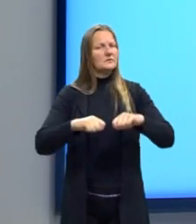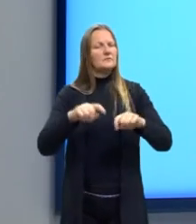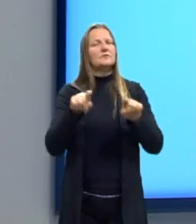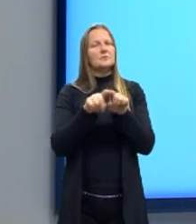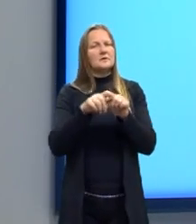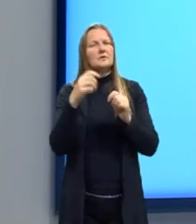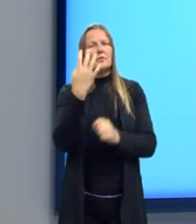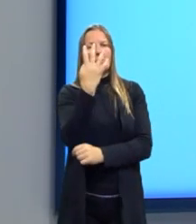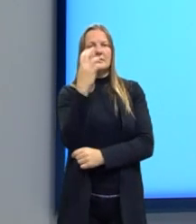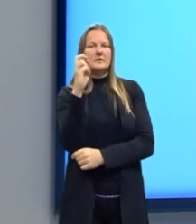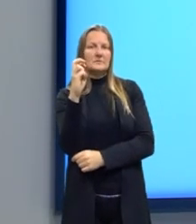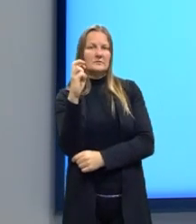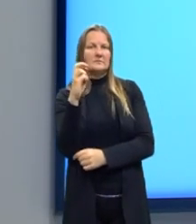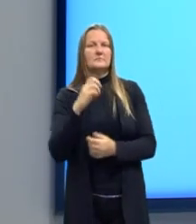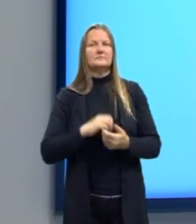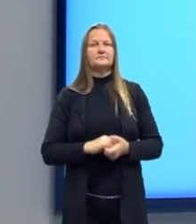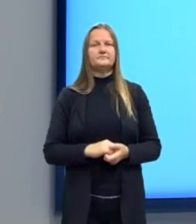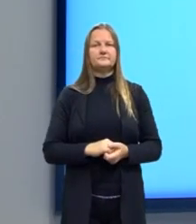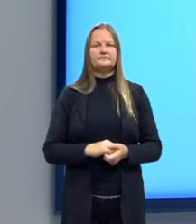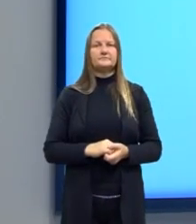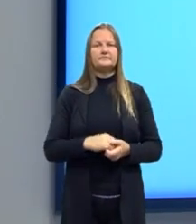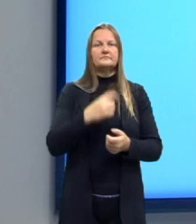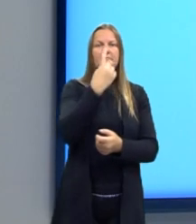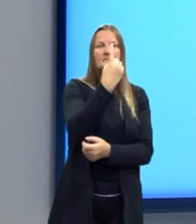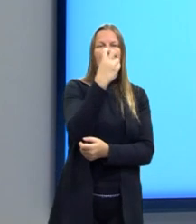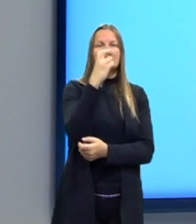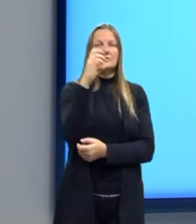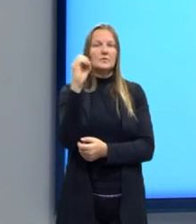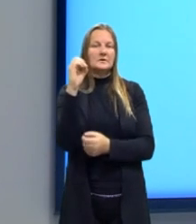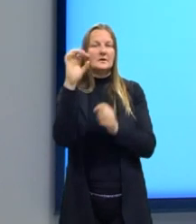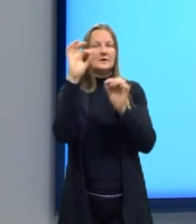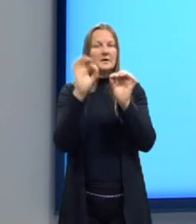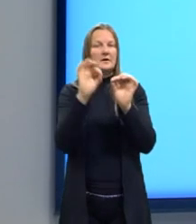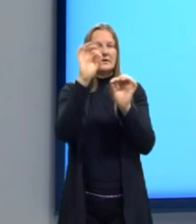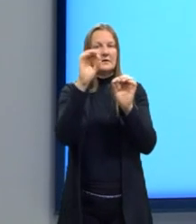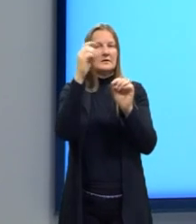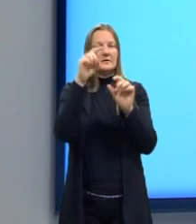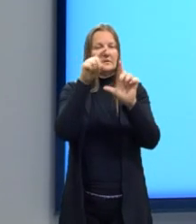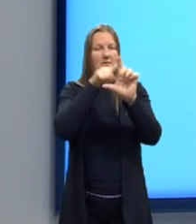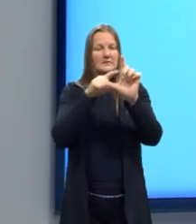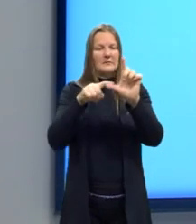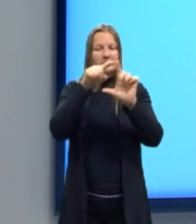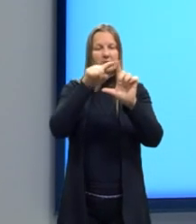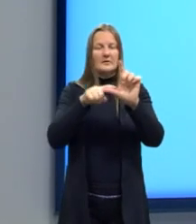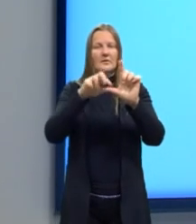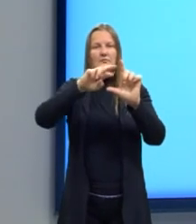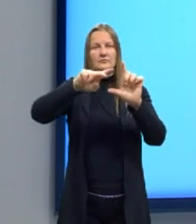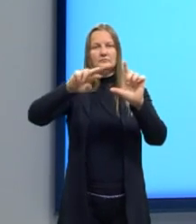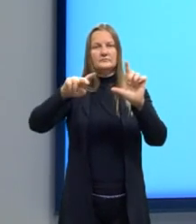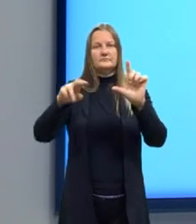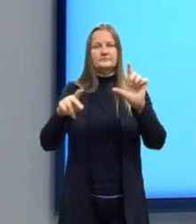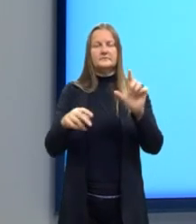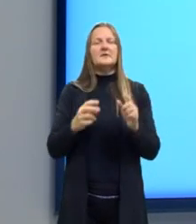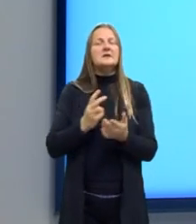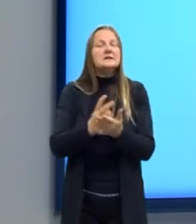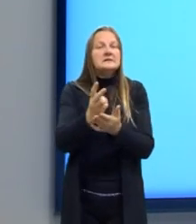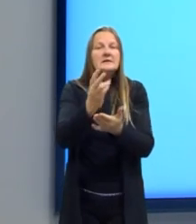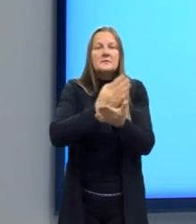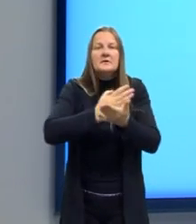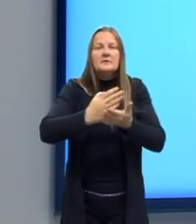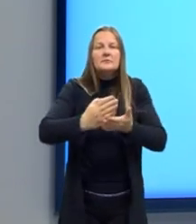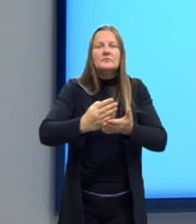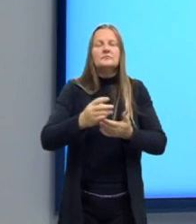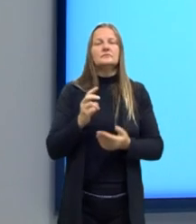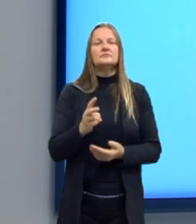vemos outra possibilidade que seria 150 graus então nós começamos sempre encontrando